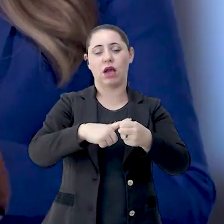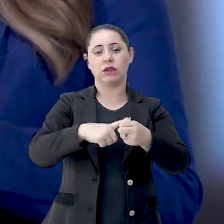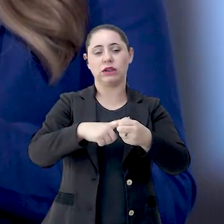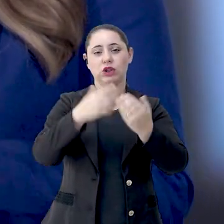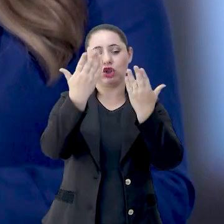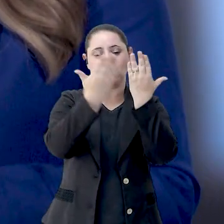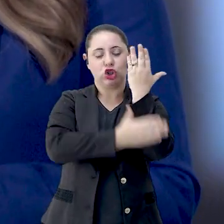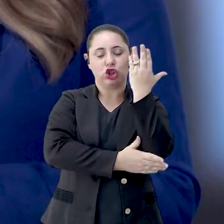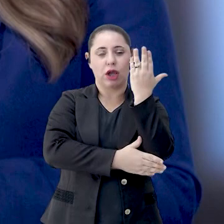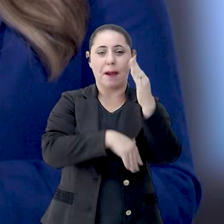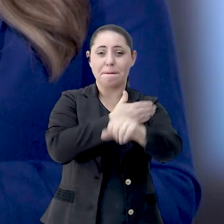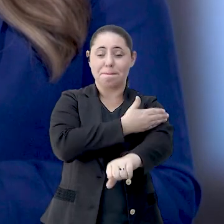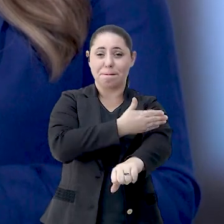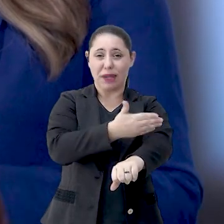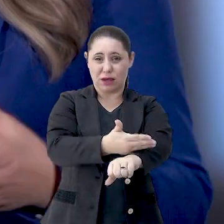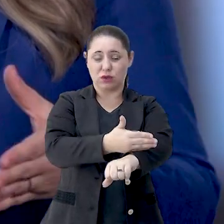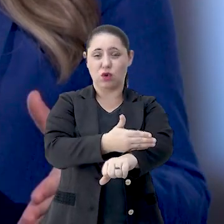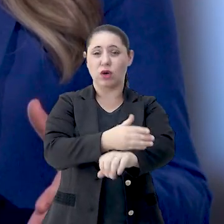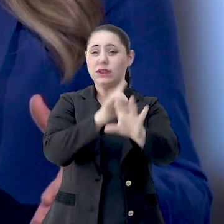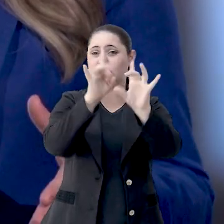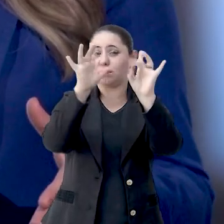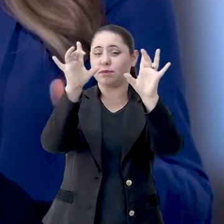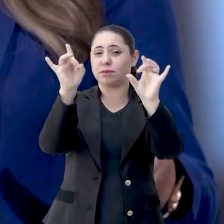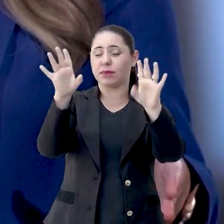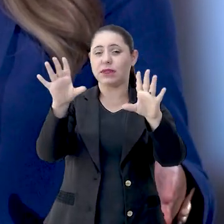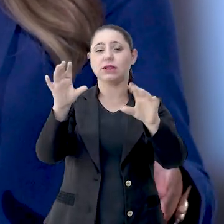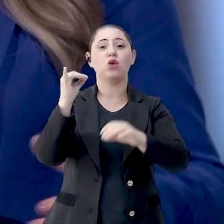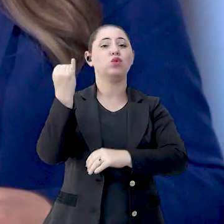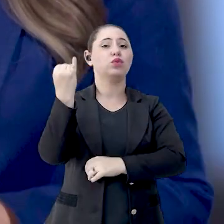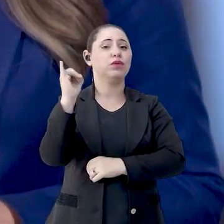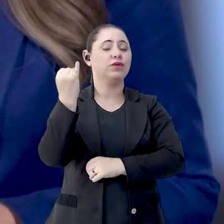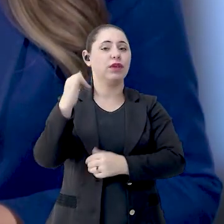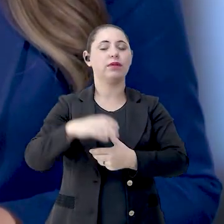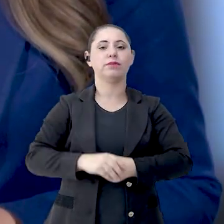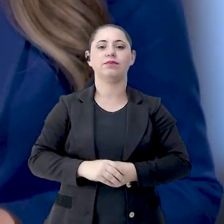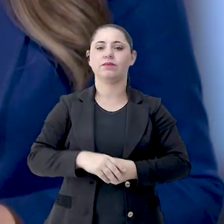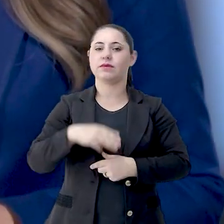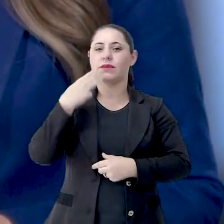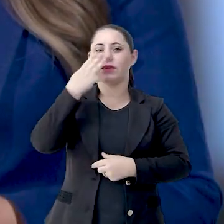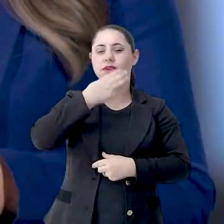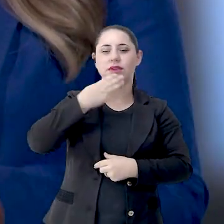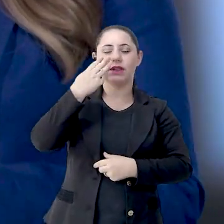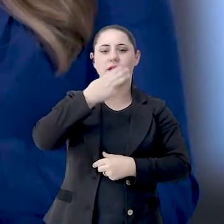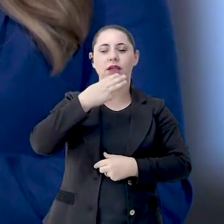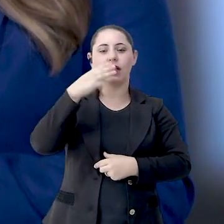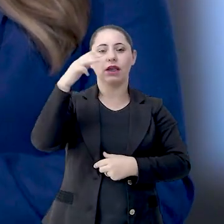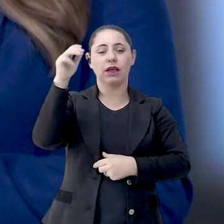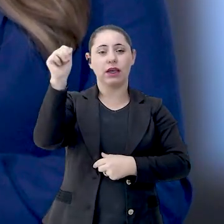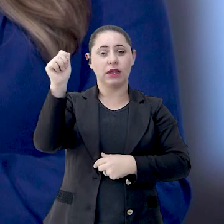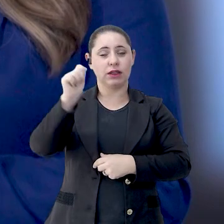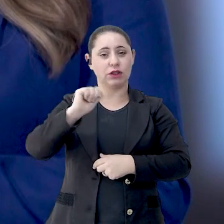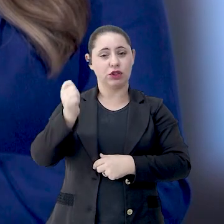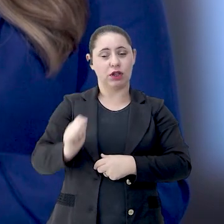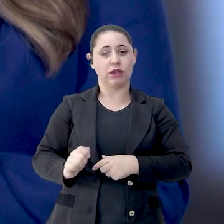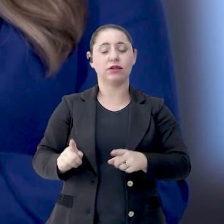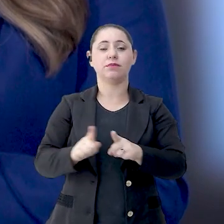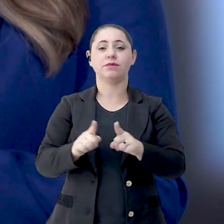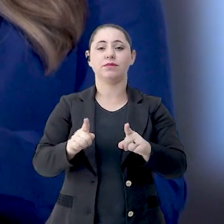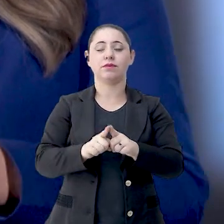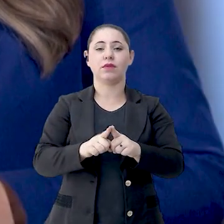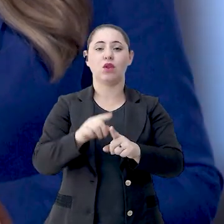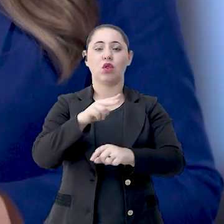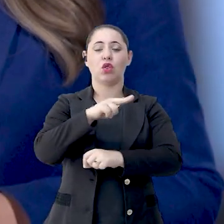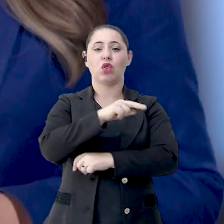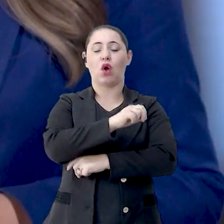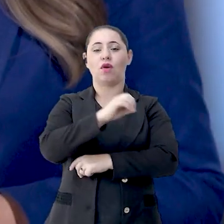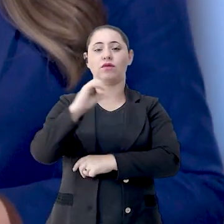A exploração da mandioca é o destaque, em especial em Ivinhema, além da cana-de-açúcar em Angélica